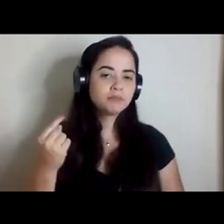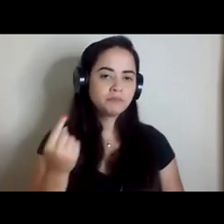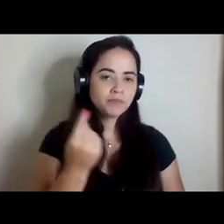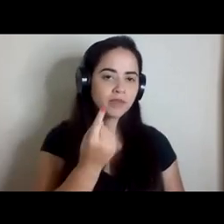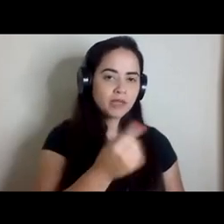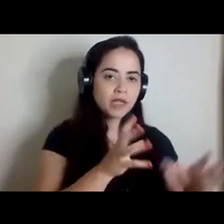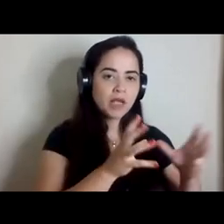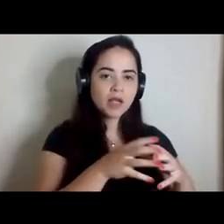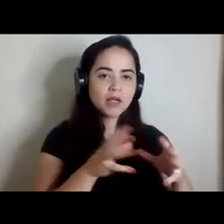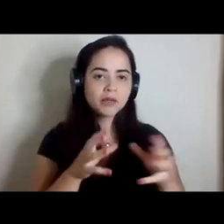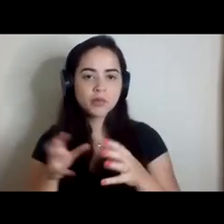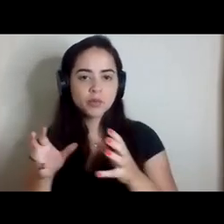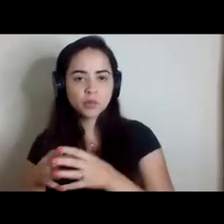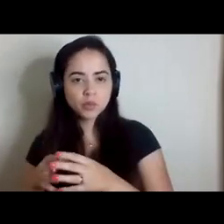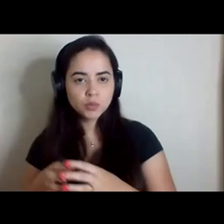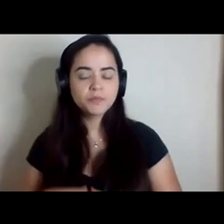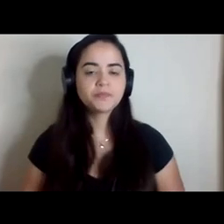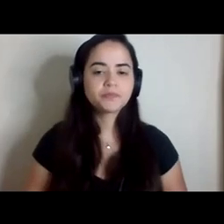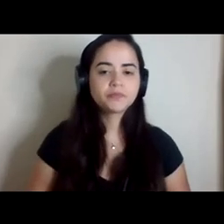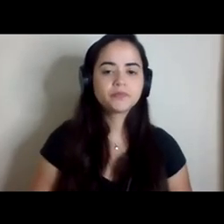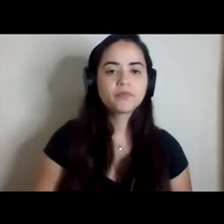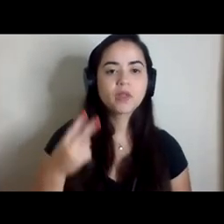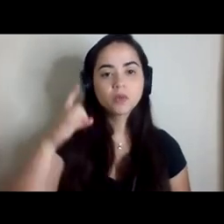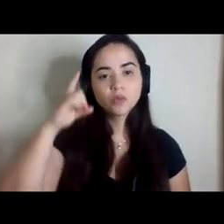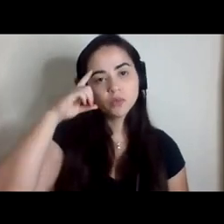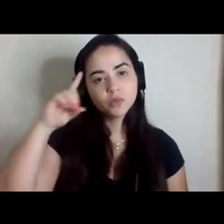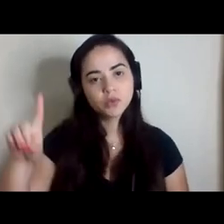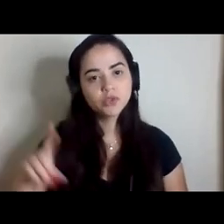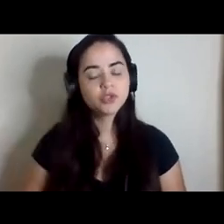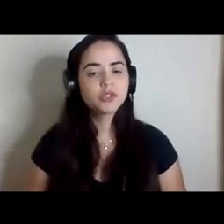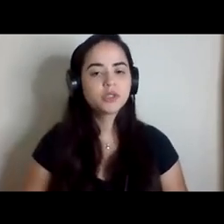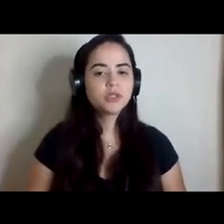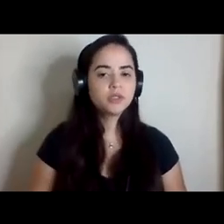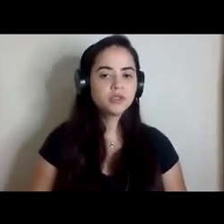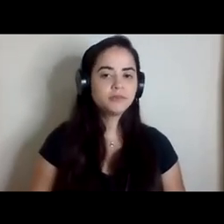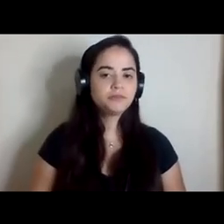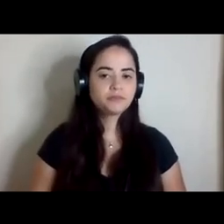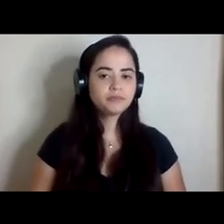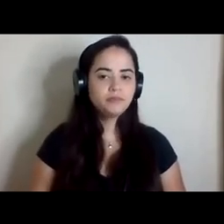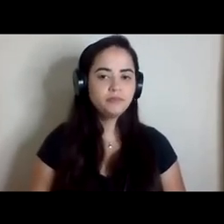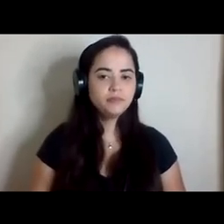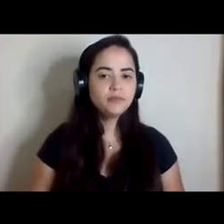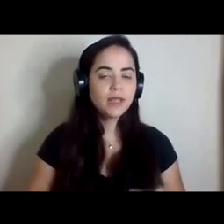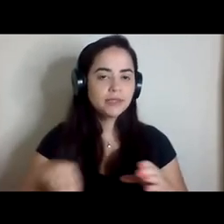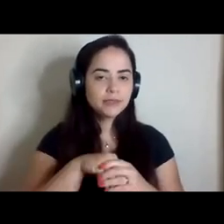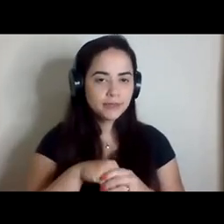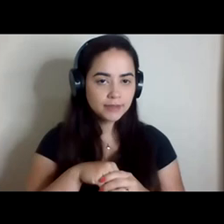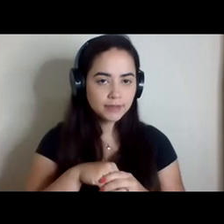caso agora, né, nesses 2 dias para o Prof. EPT, dentro então do simpósio da pós-graduação do